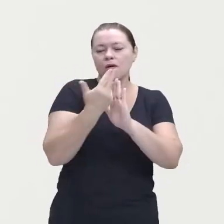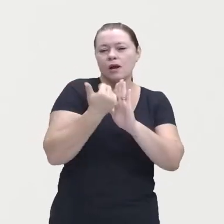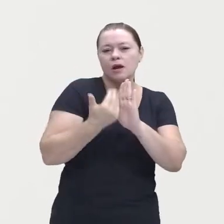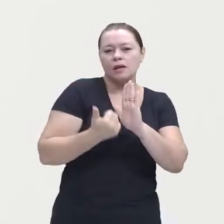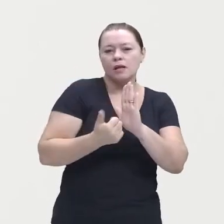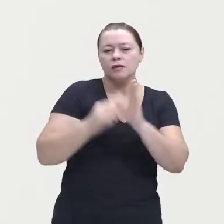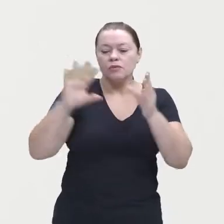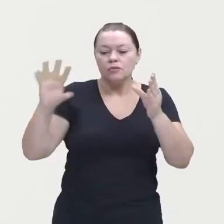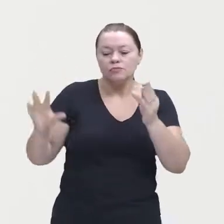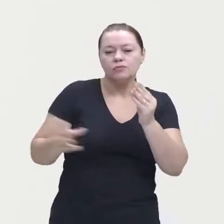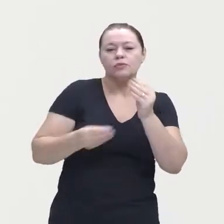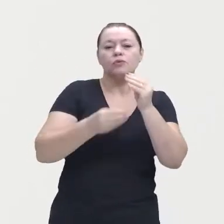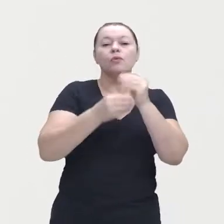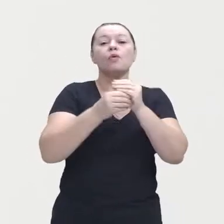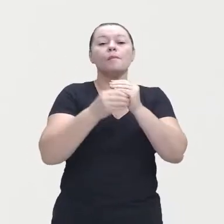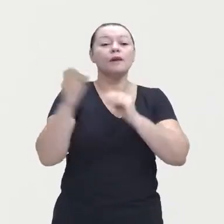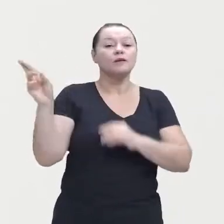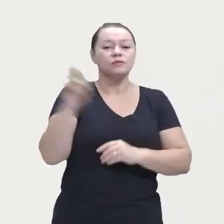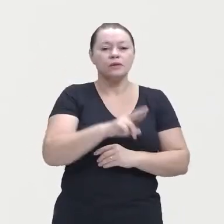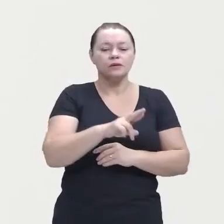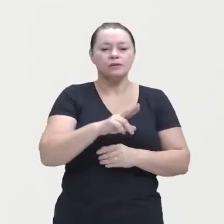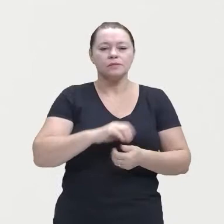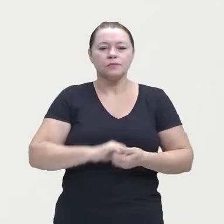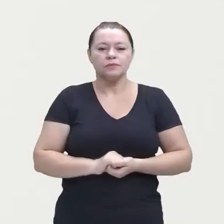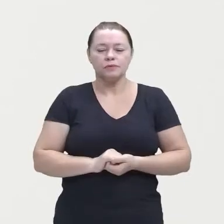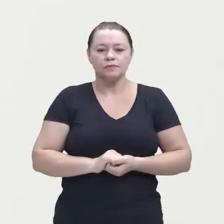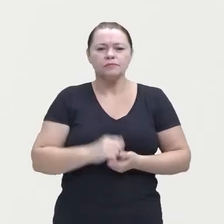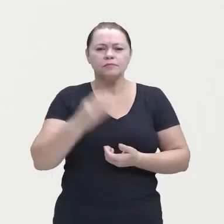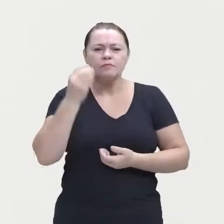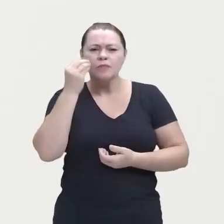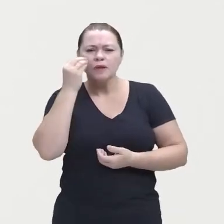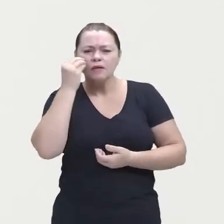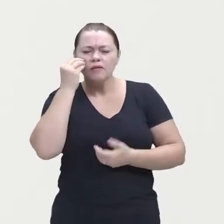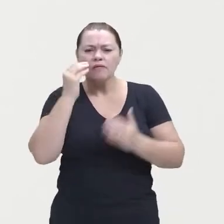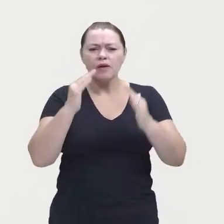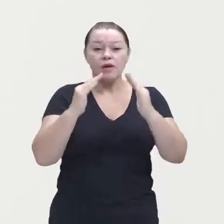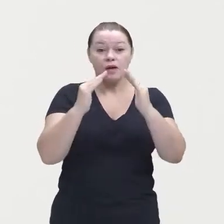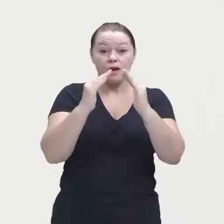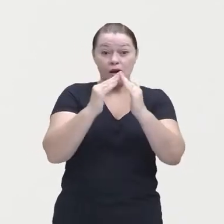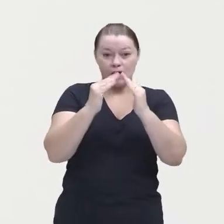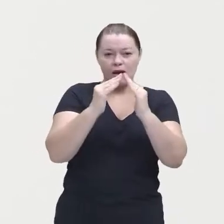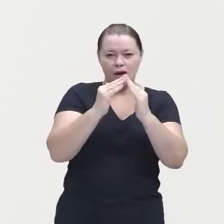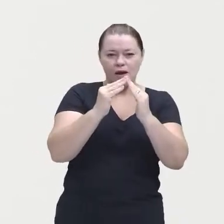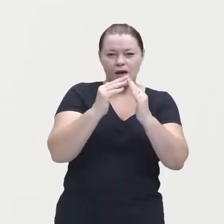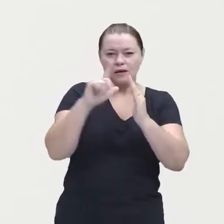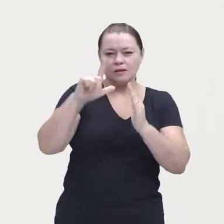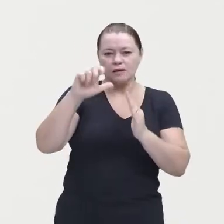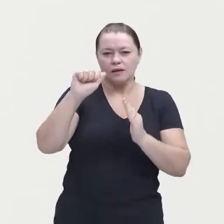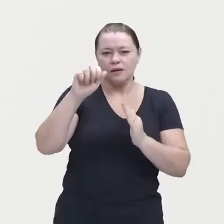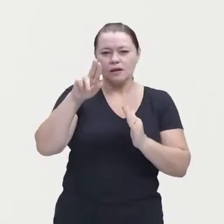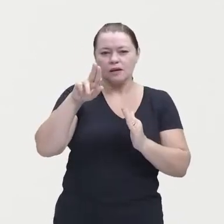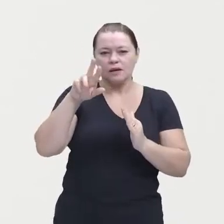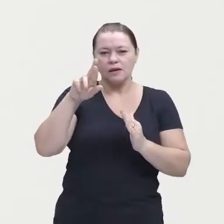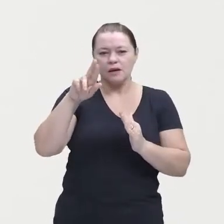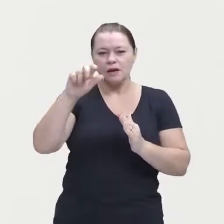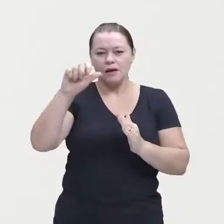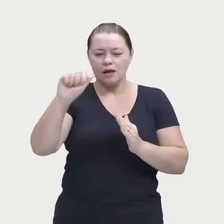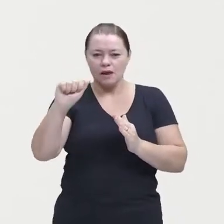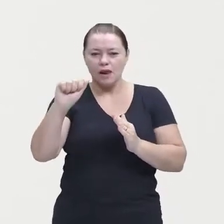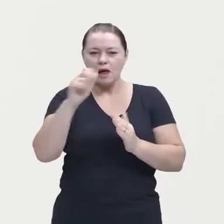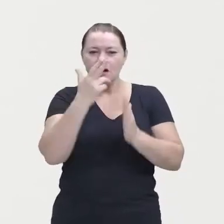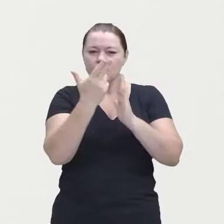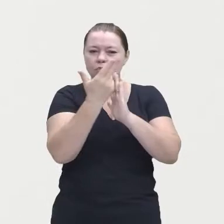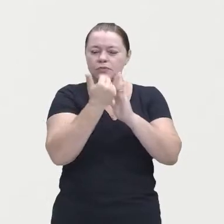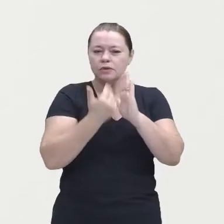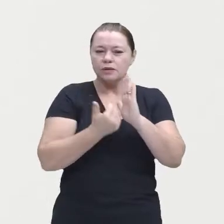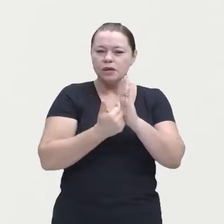as lacunas. Observe a casa que Laura desenhou e complete